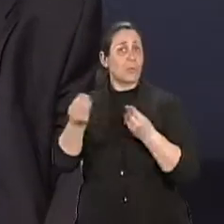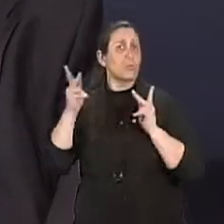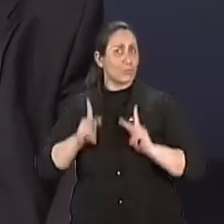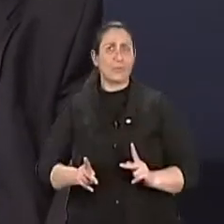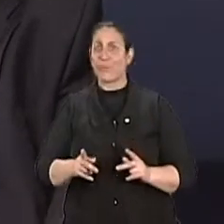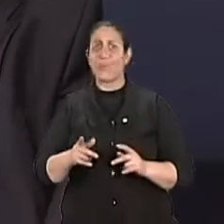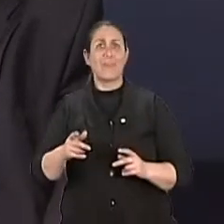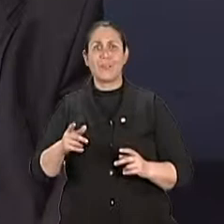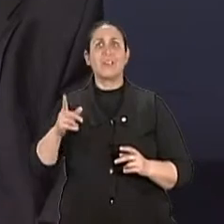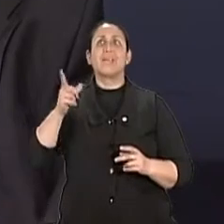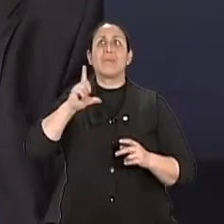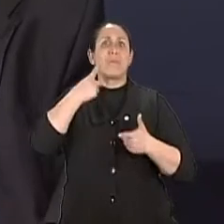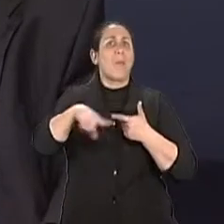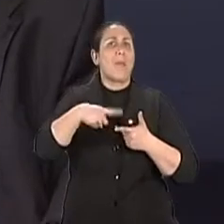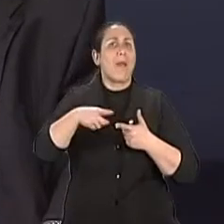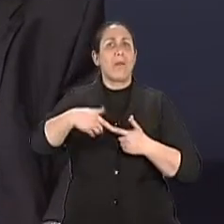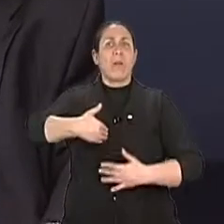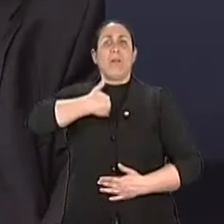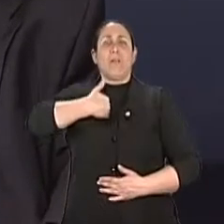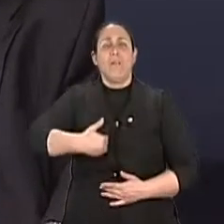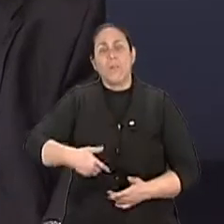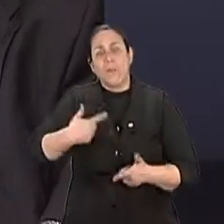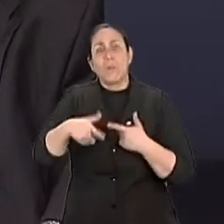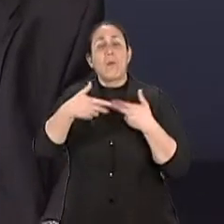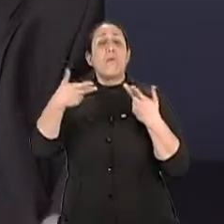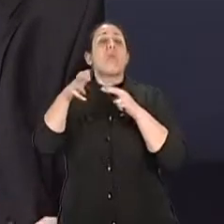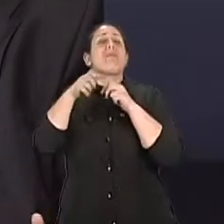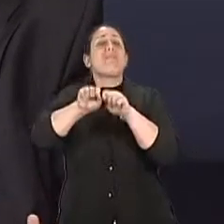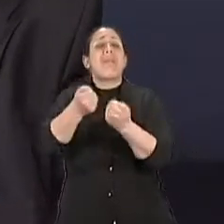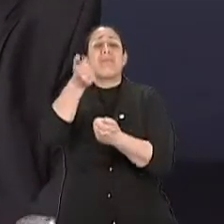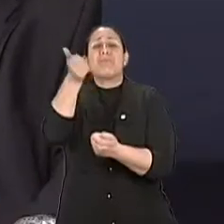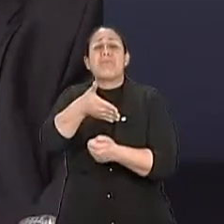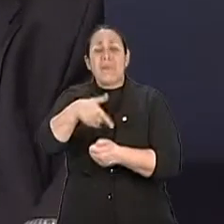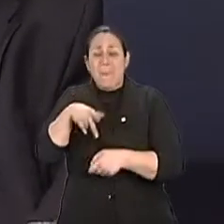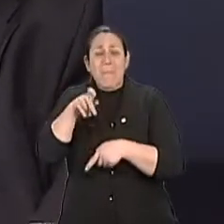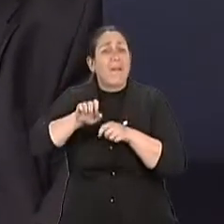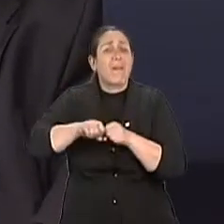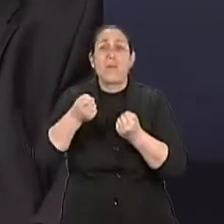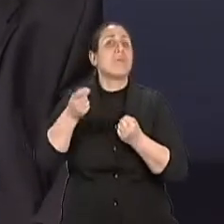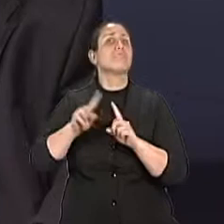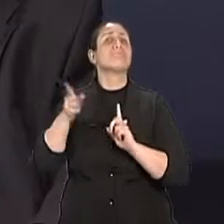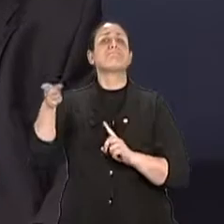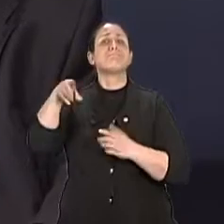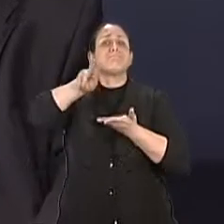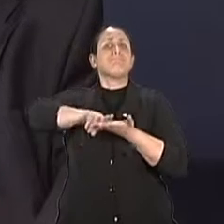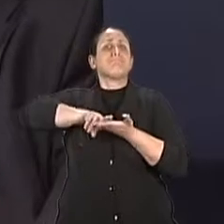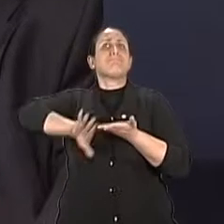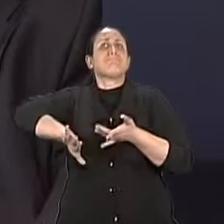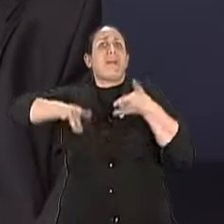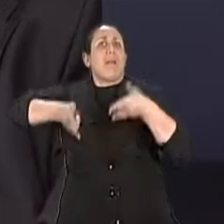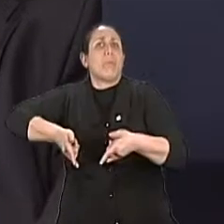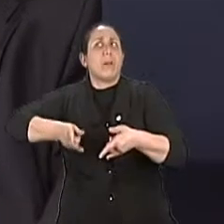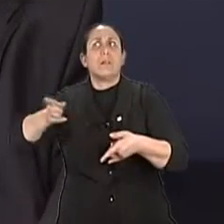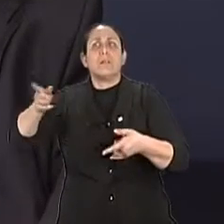embolias, pneumonias... Uhum. Não consolidações, a pessoa atrofia aquele membro quebrado e depois para se locomover se